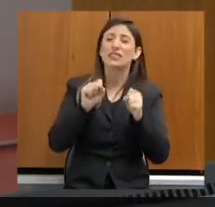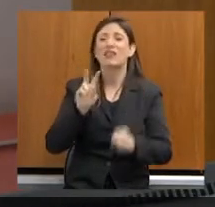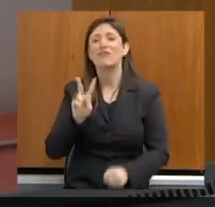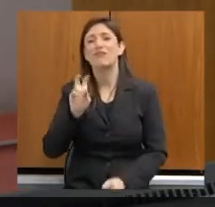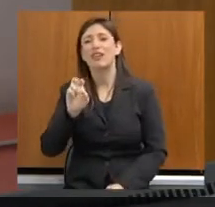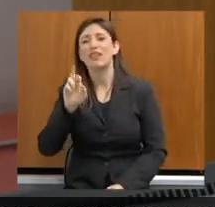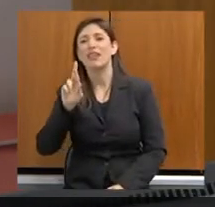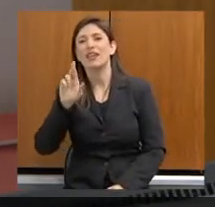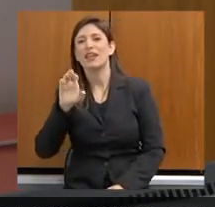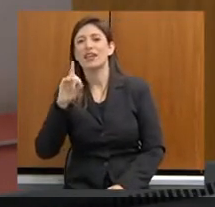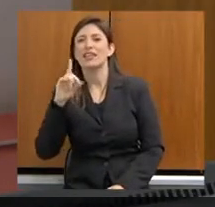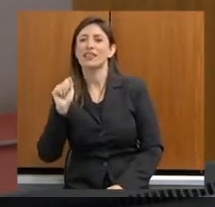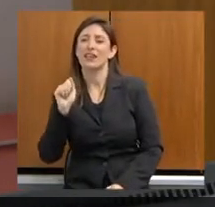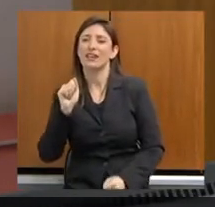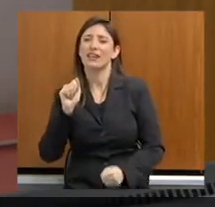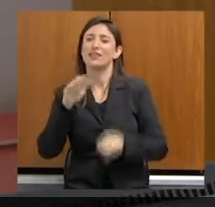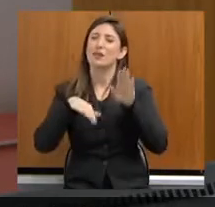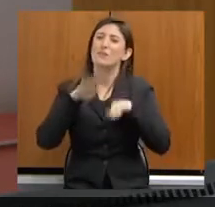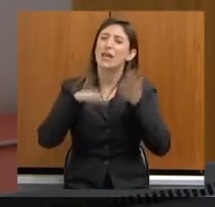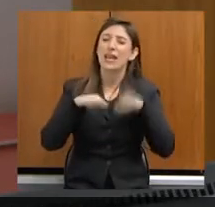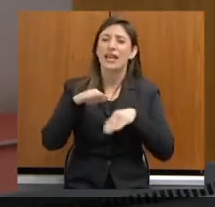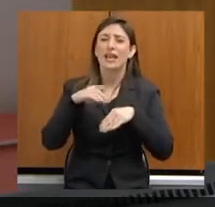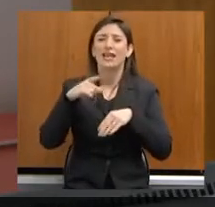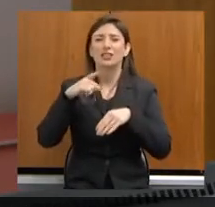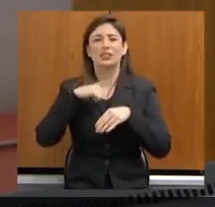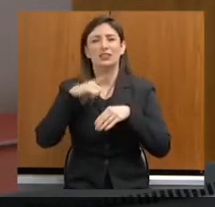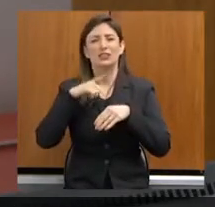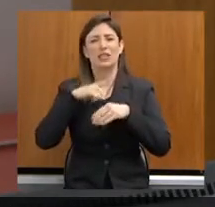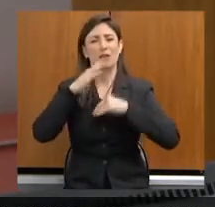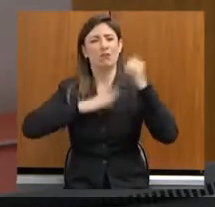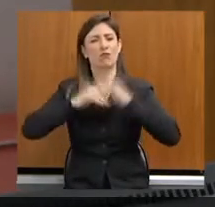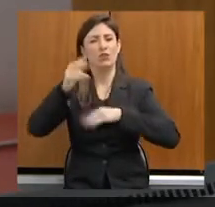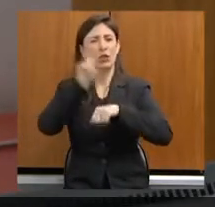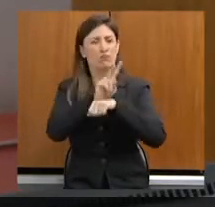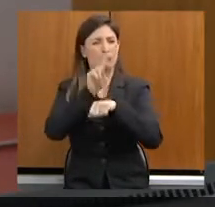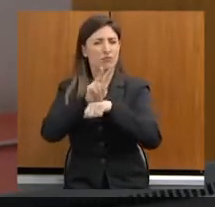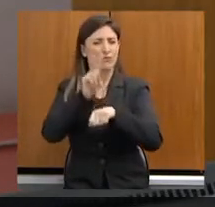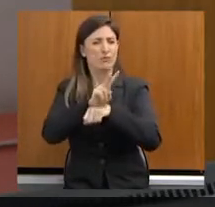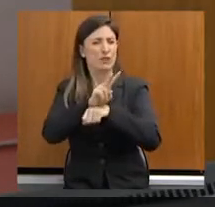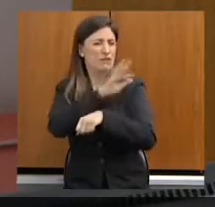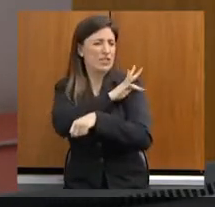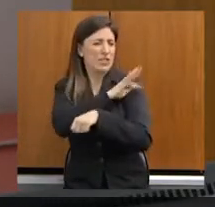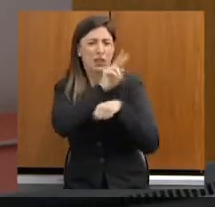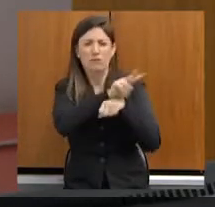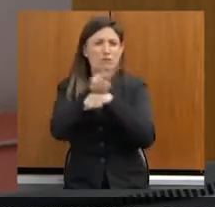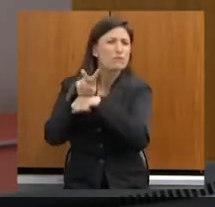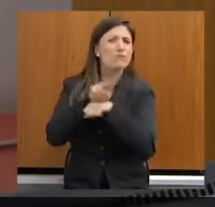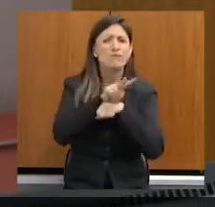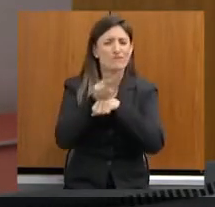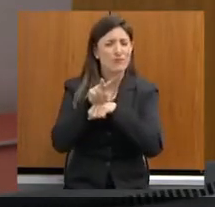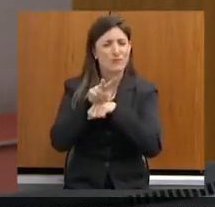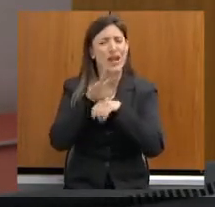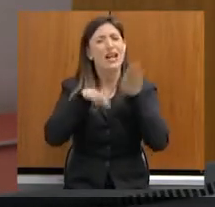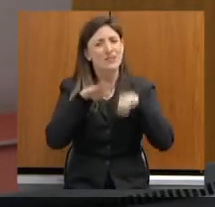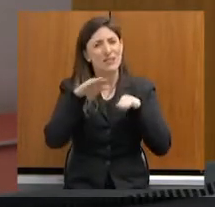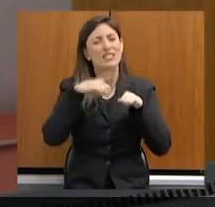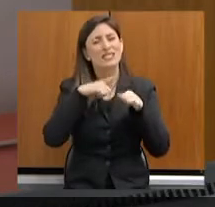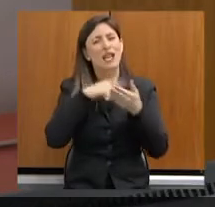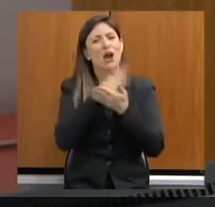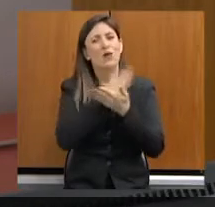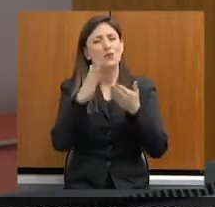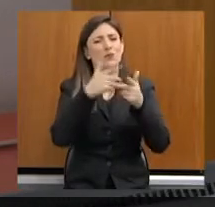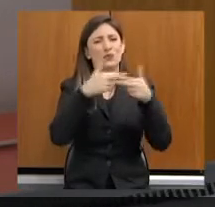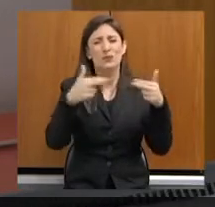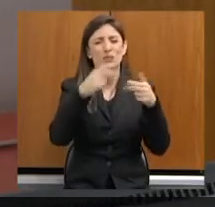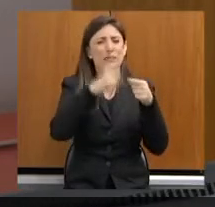acordo com o fiscal que lá está vistoriando nós temos do ponto de vista de resoluções